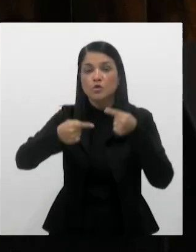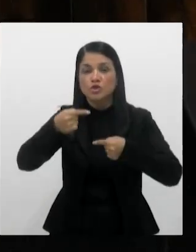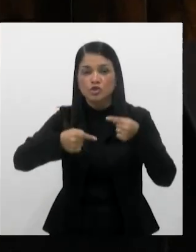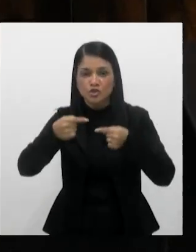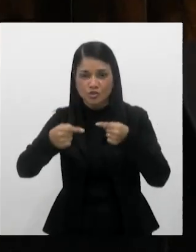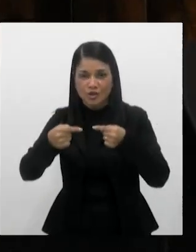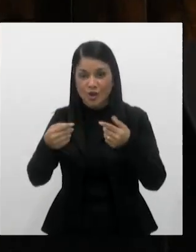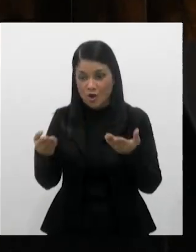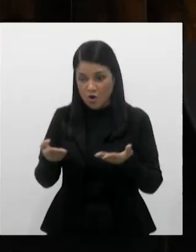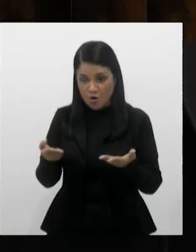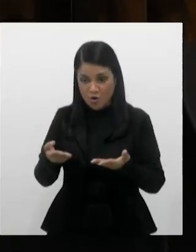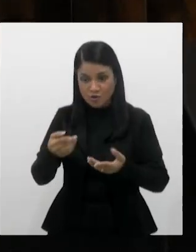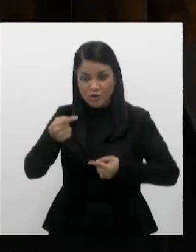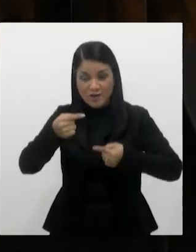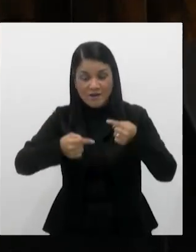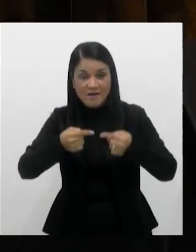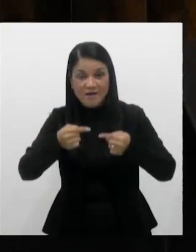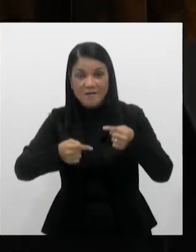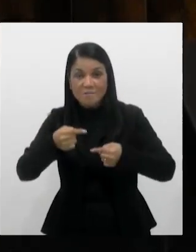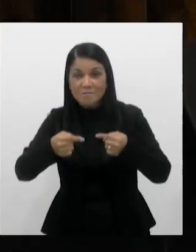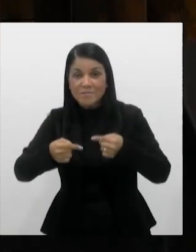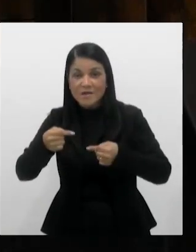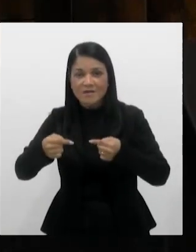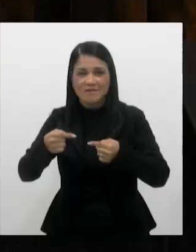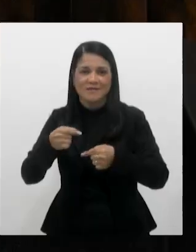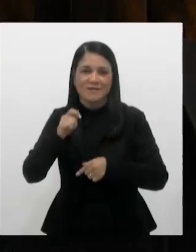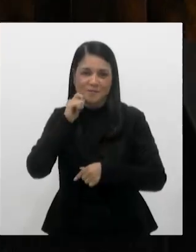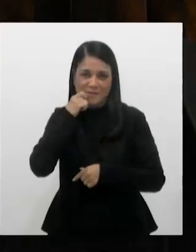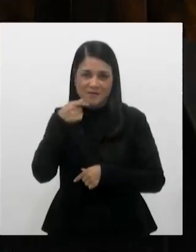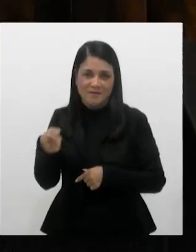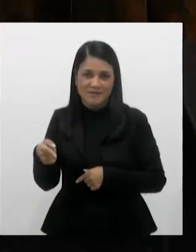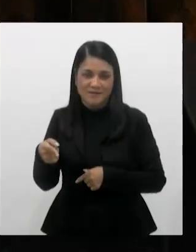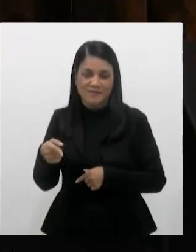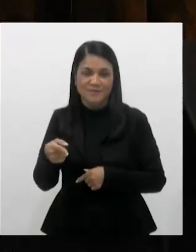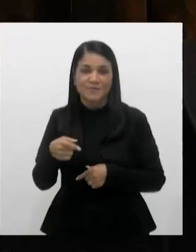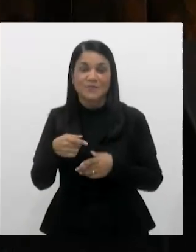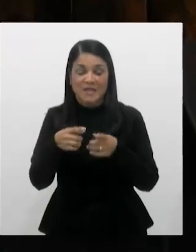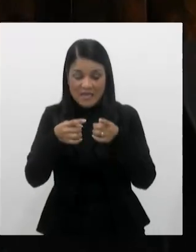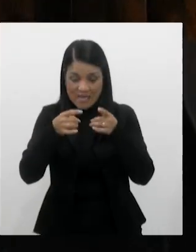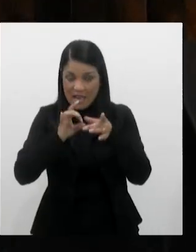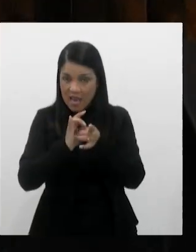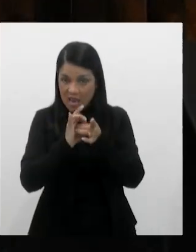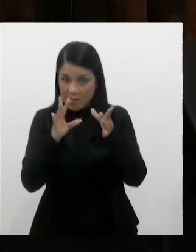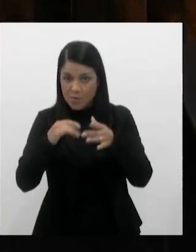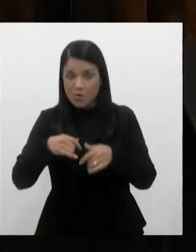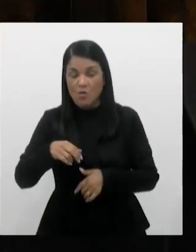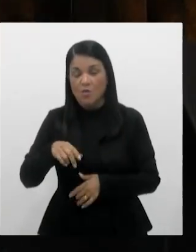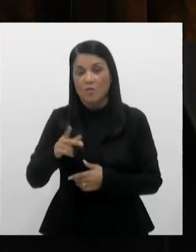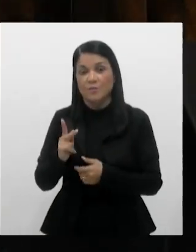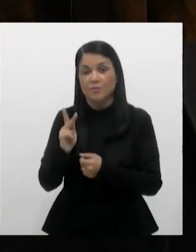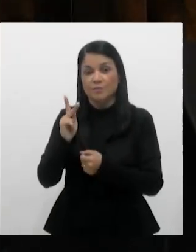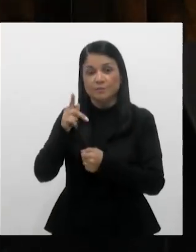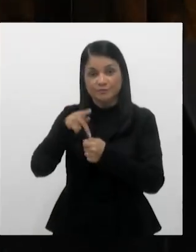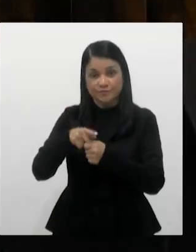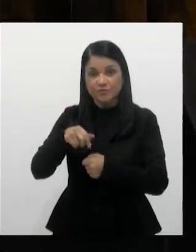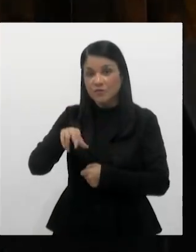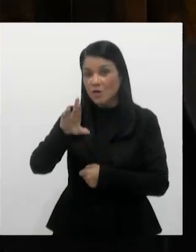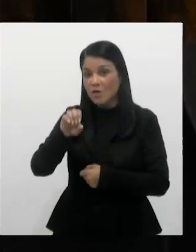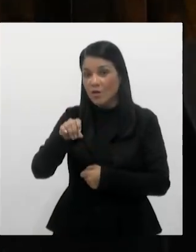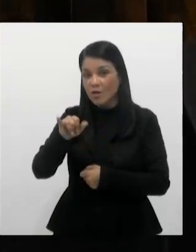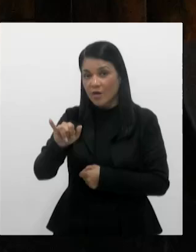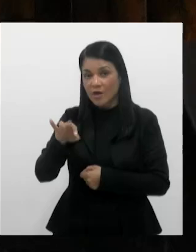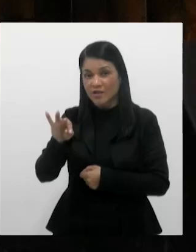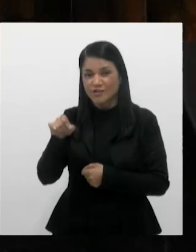em campanha. O senhor Eduardo Paes hoje está em campanha. Ele abriu mão das royalties de petróleo para poder fazer média